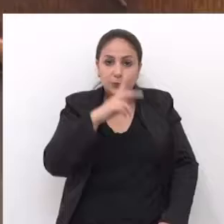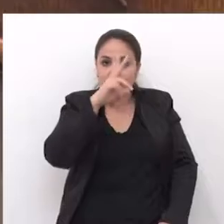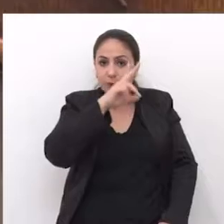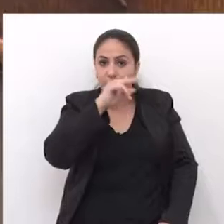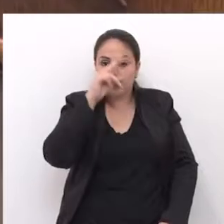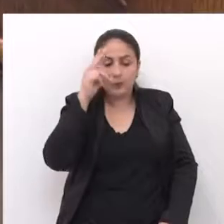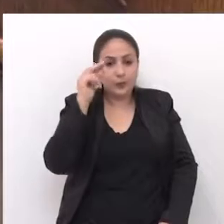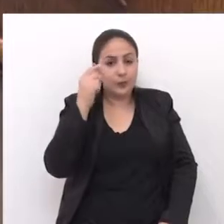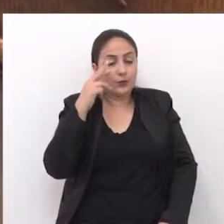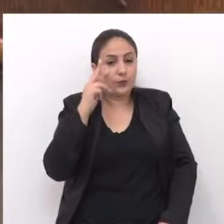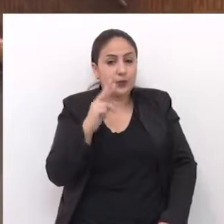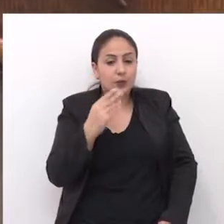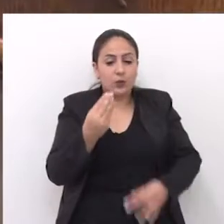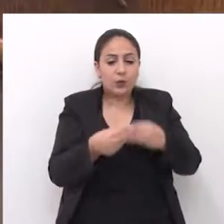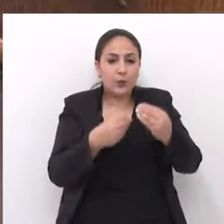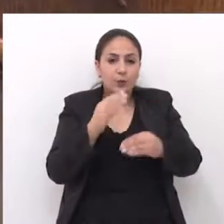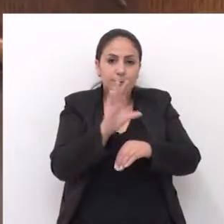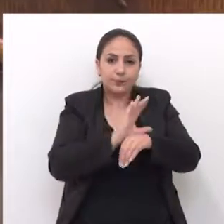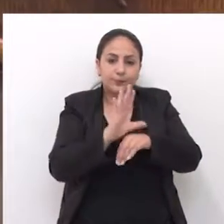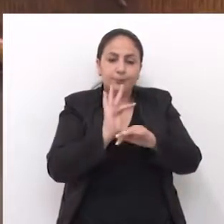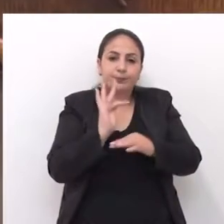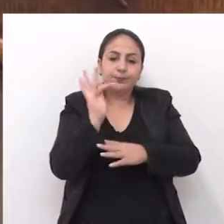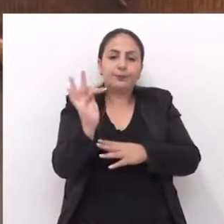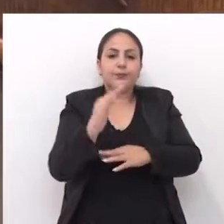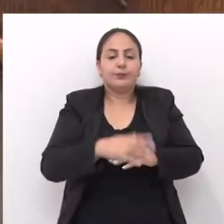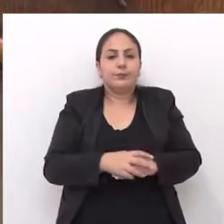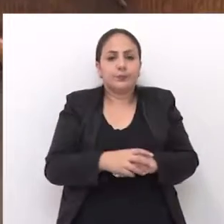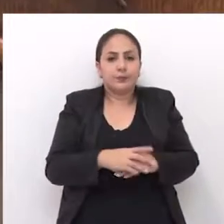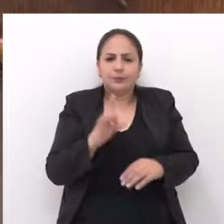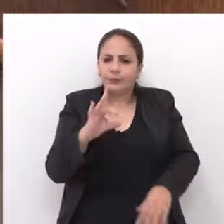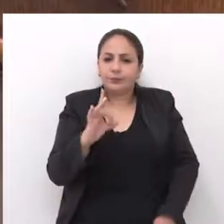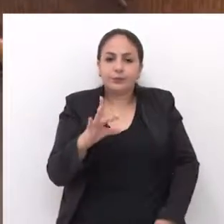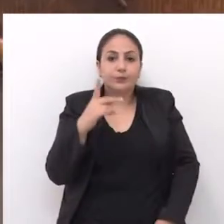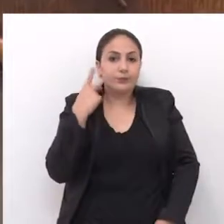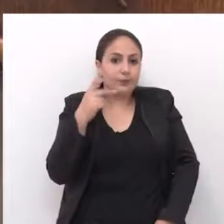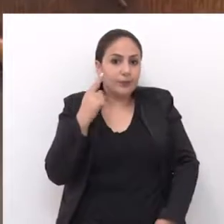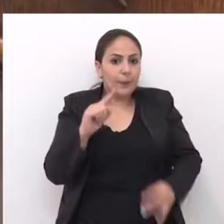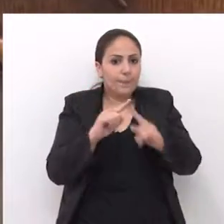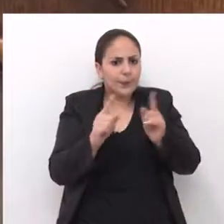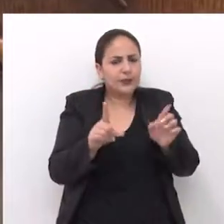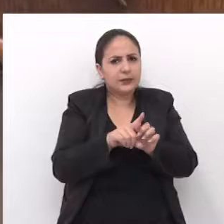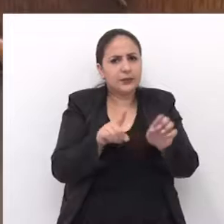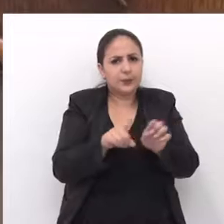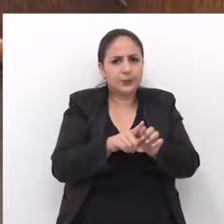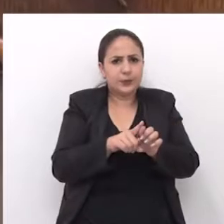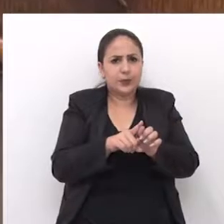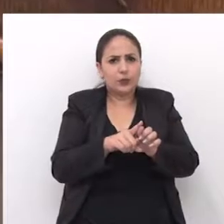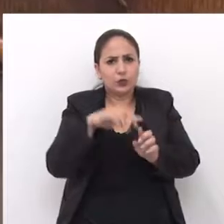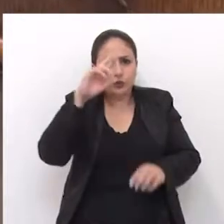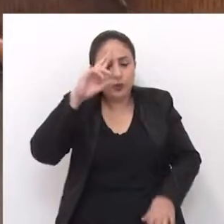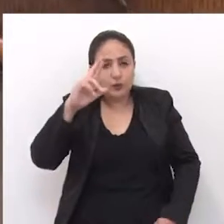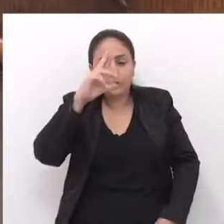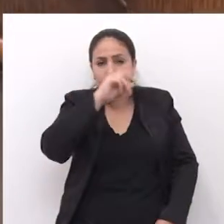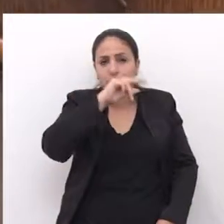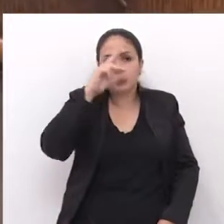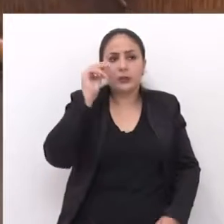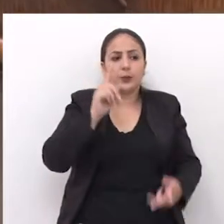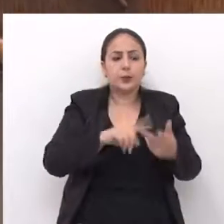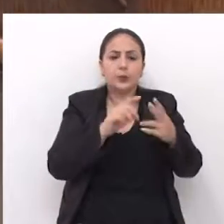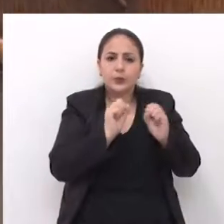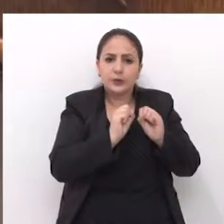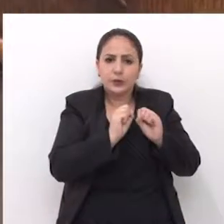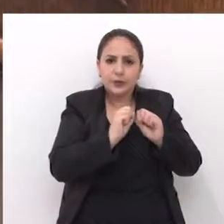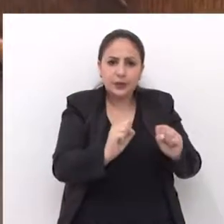município, comparado à nossa Constituição Federal, onde não só os vereadores, mas também o chefe do Poder Executivo, os